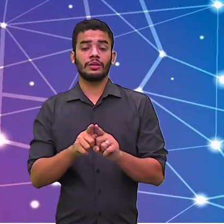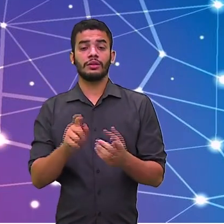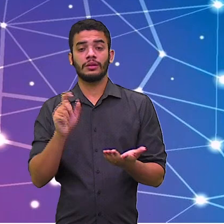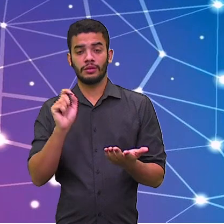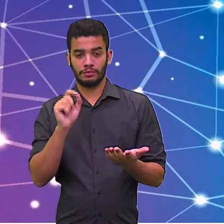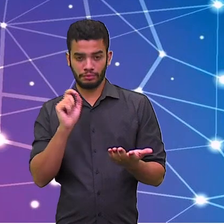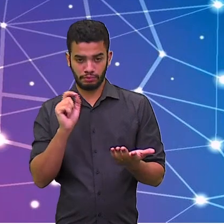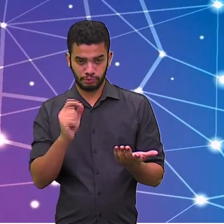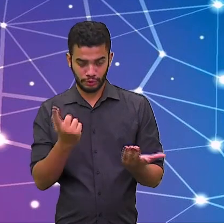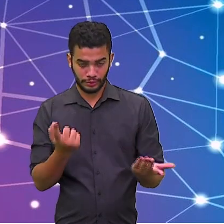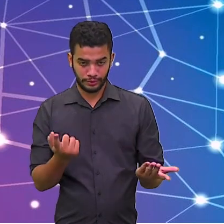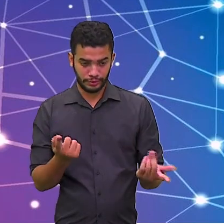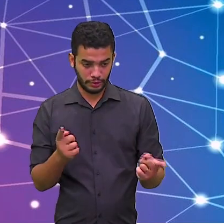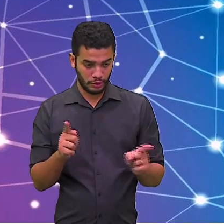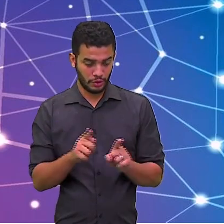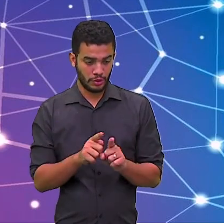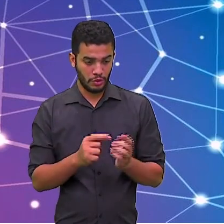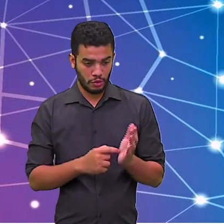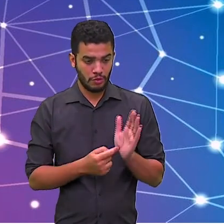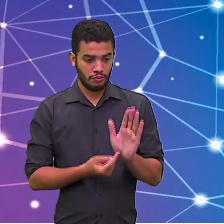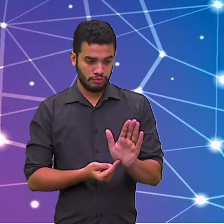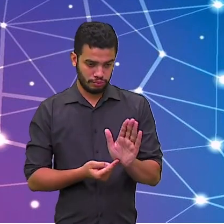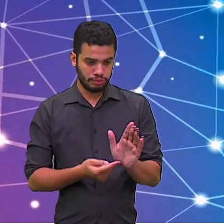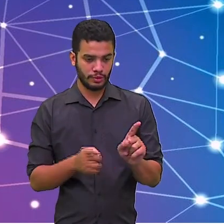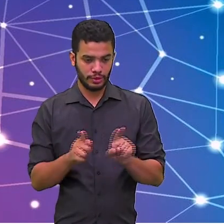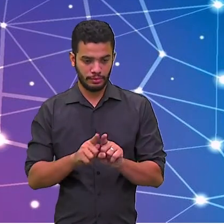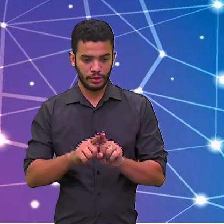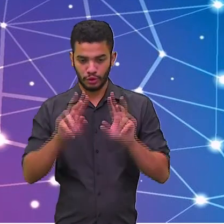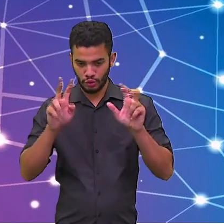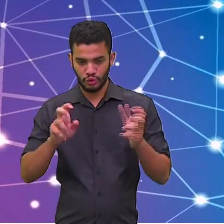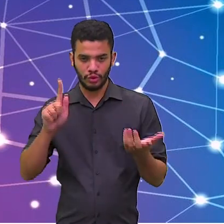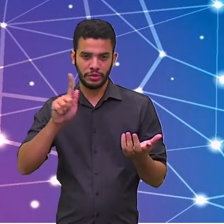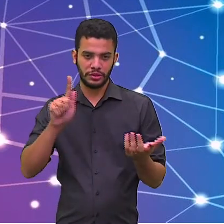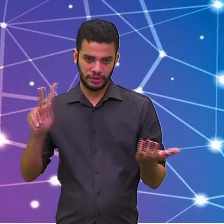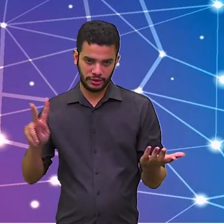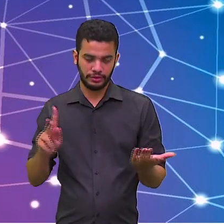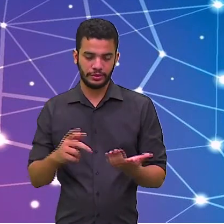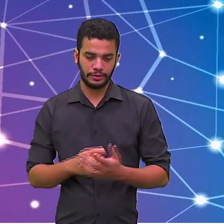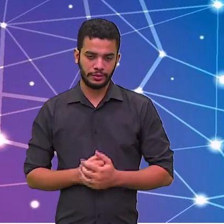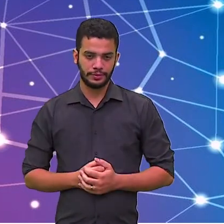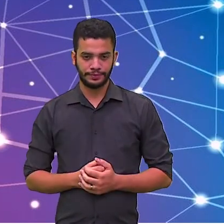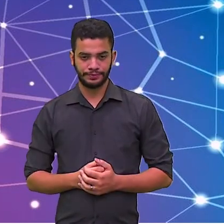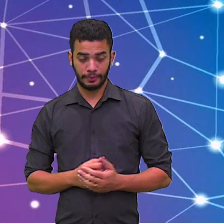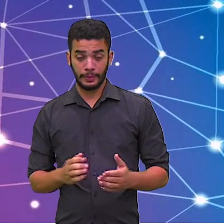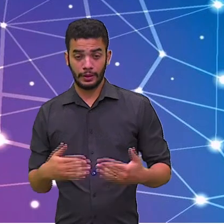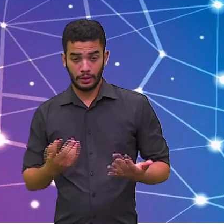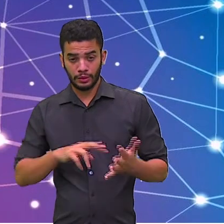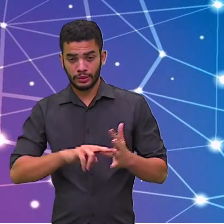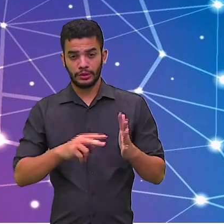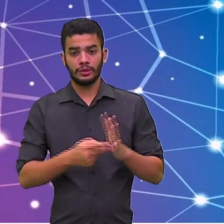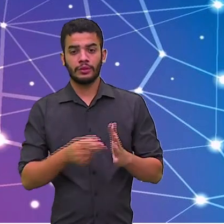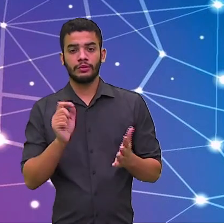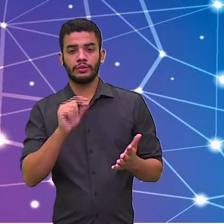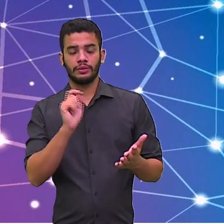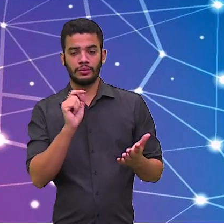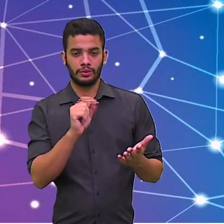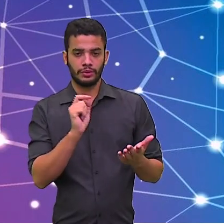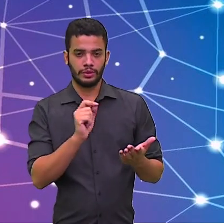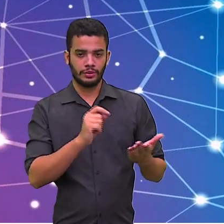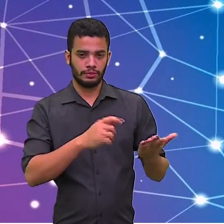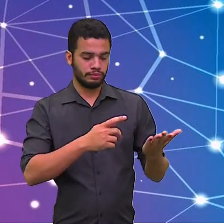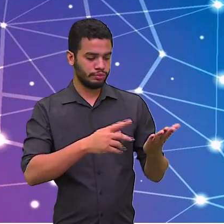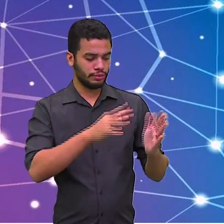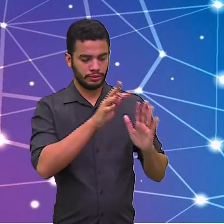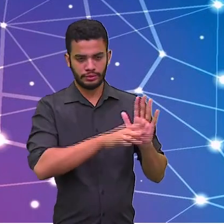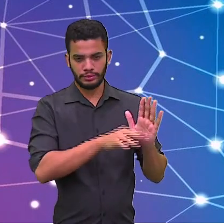Deliberativo do Patrimônio Cultural de Governador Valadares. Nesse sentido, o material apresentado tratará